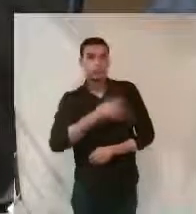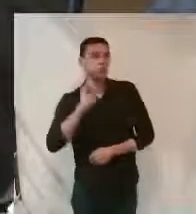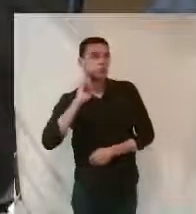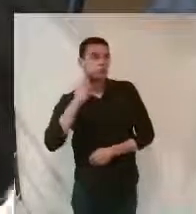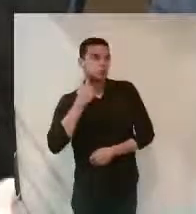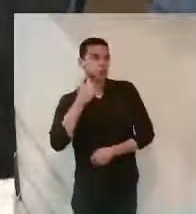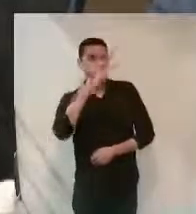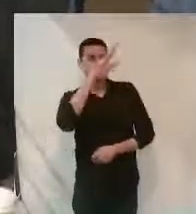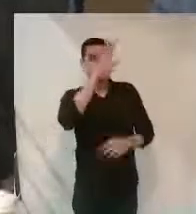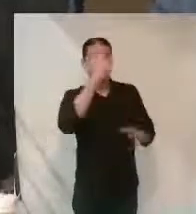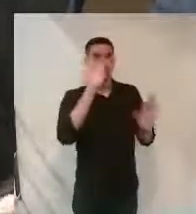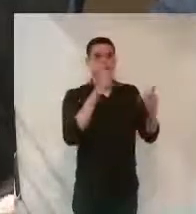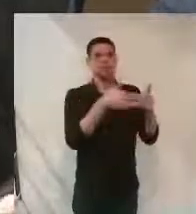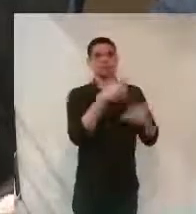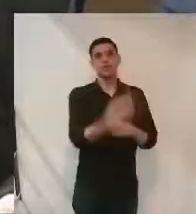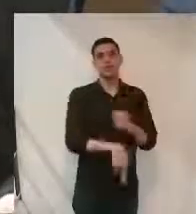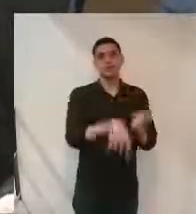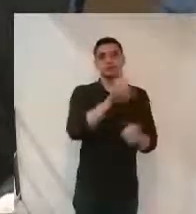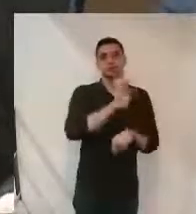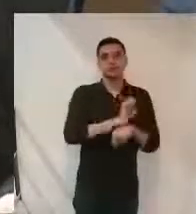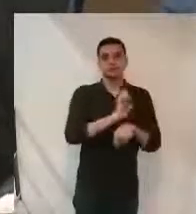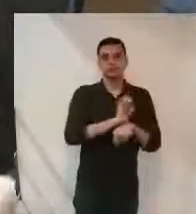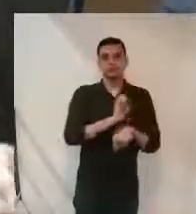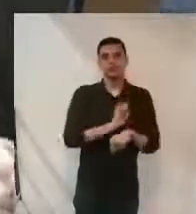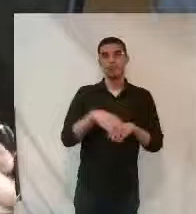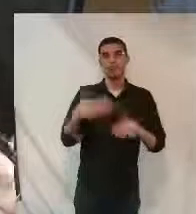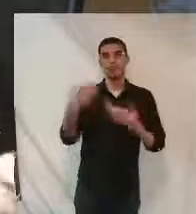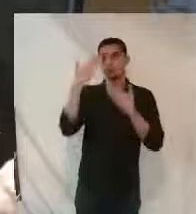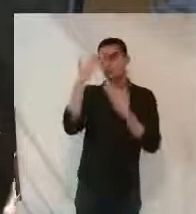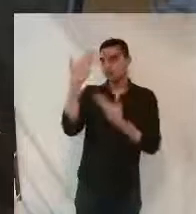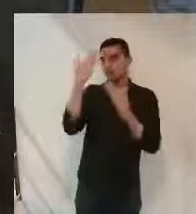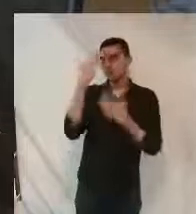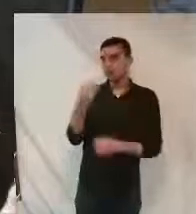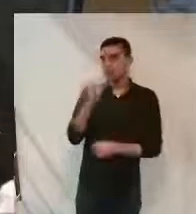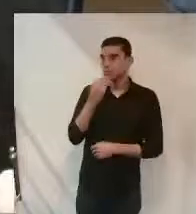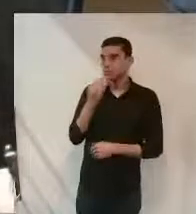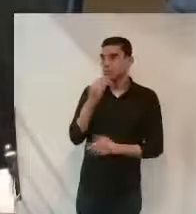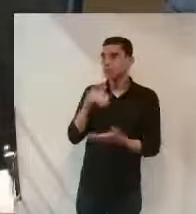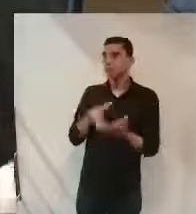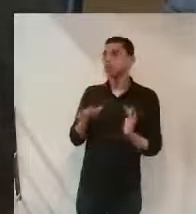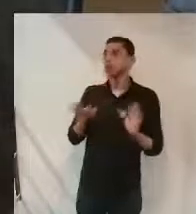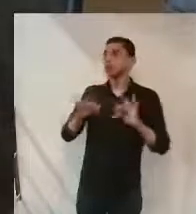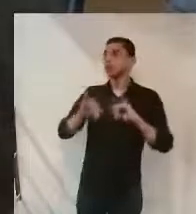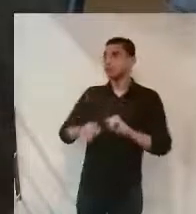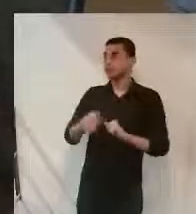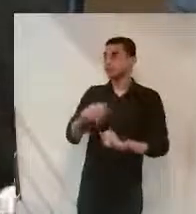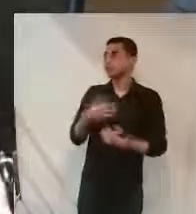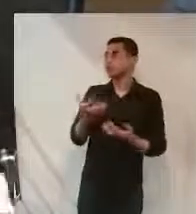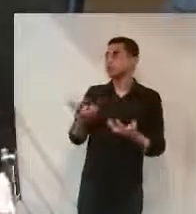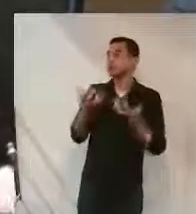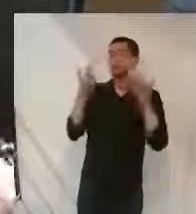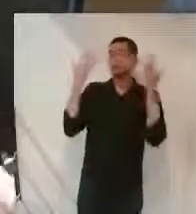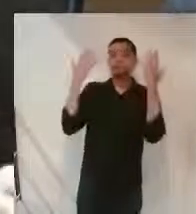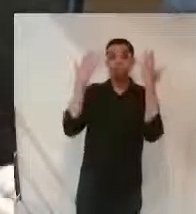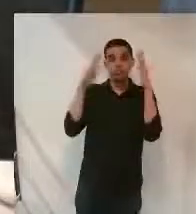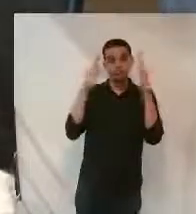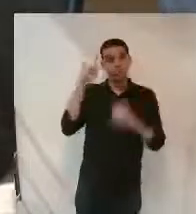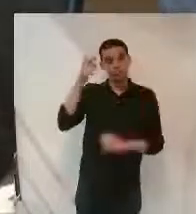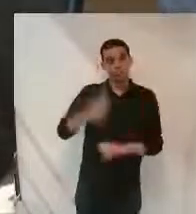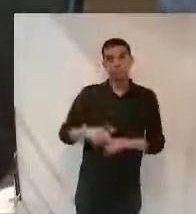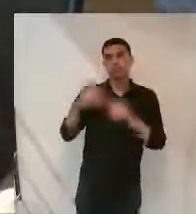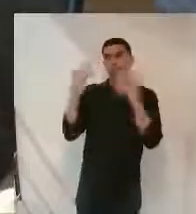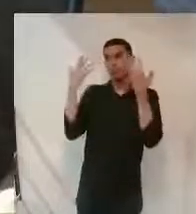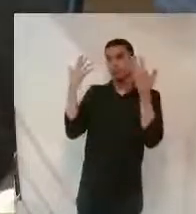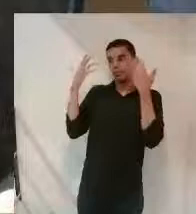nosso estado. Eu agradeço a oportunidade e, por fim, eu quero elogiar mais uma vez a minha